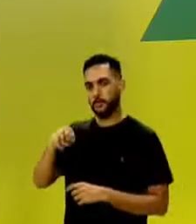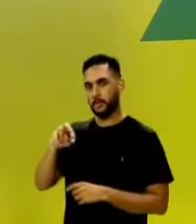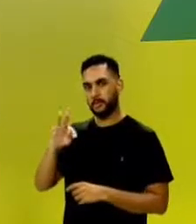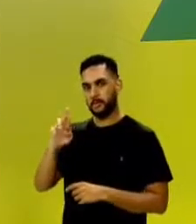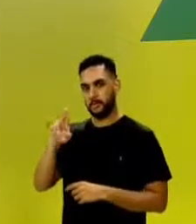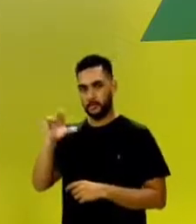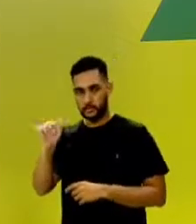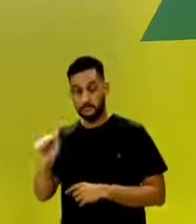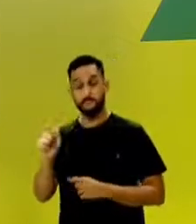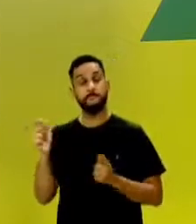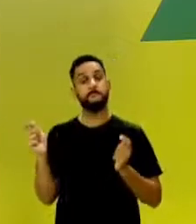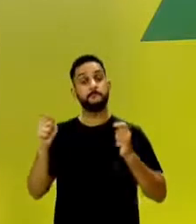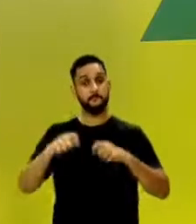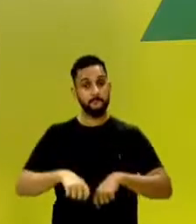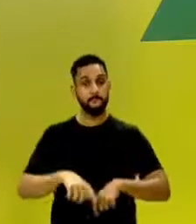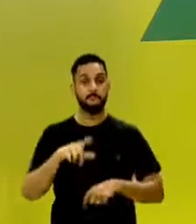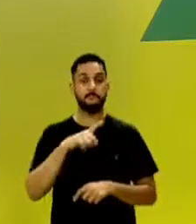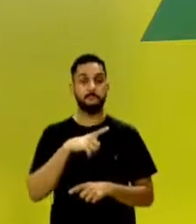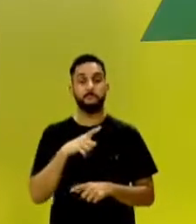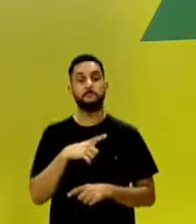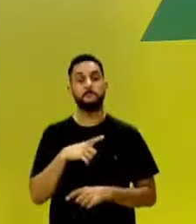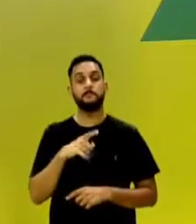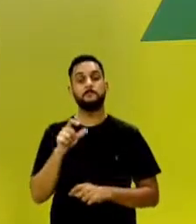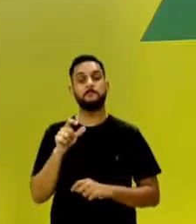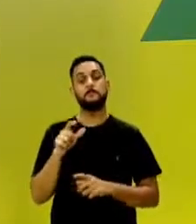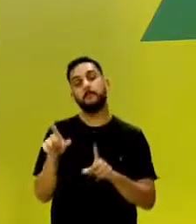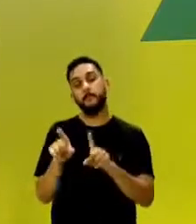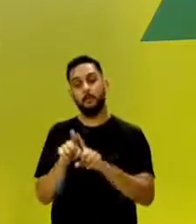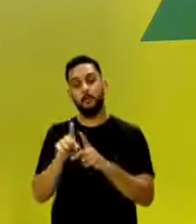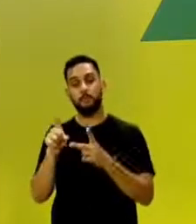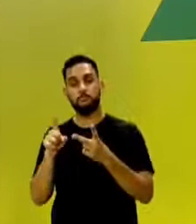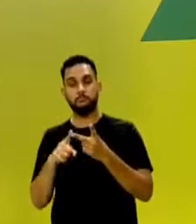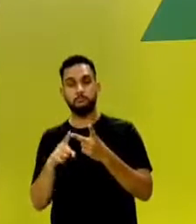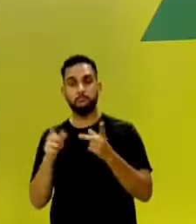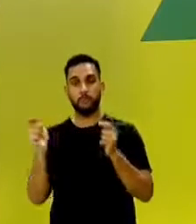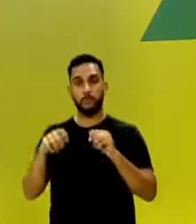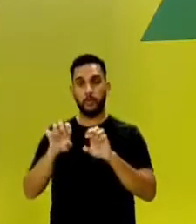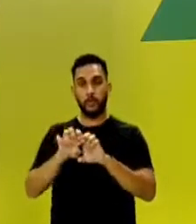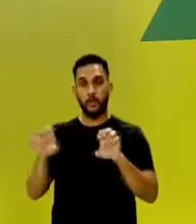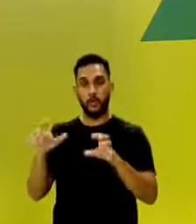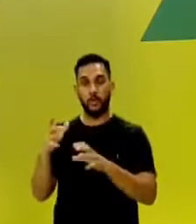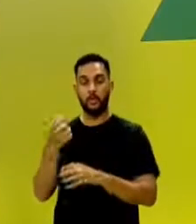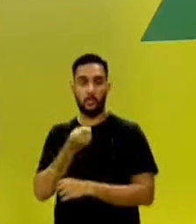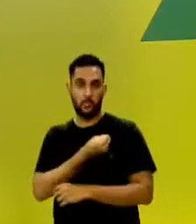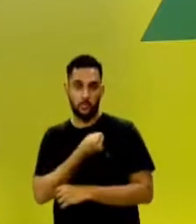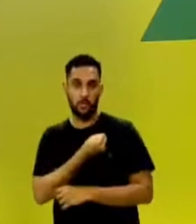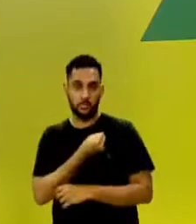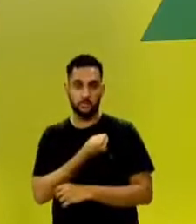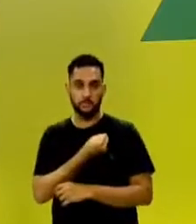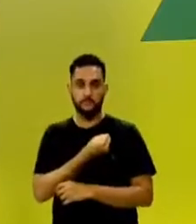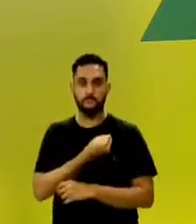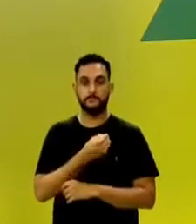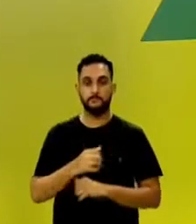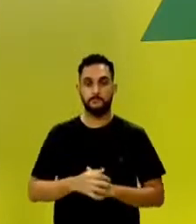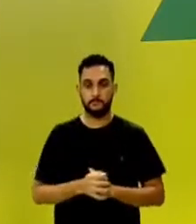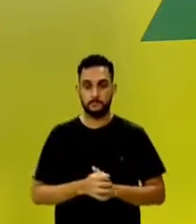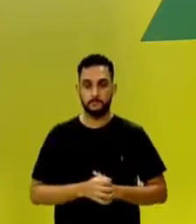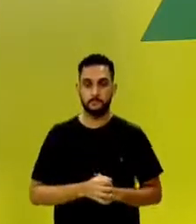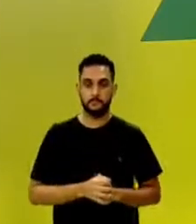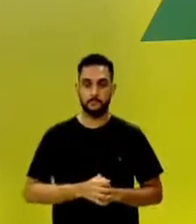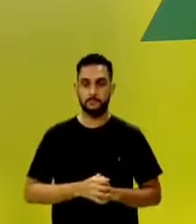pode fazer essa apresentação desses pontos por meio da equação da reta e essa vai ser a nossa representação algébrica